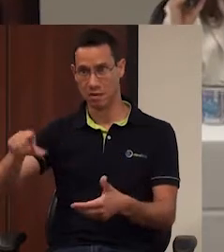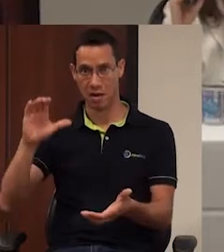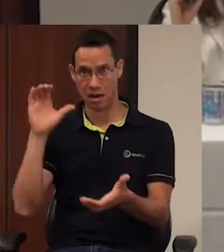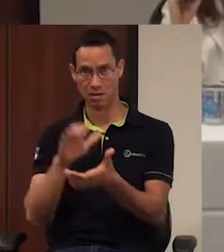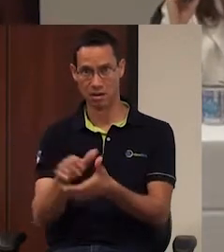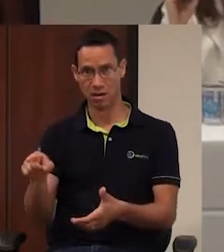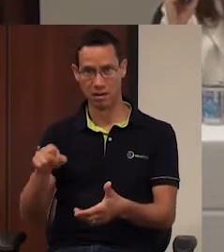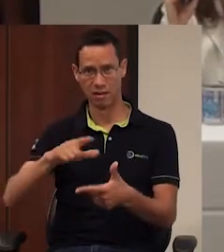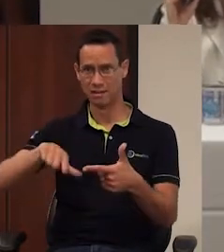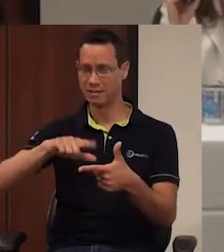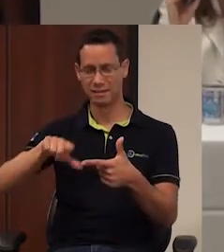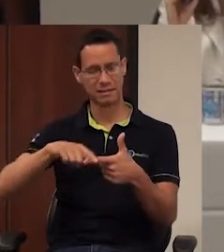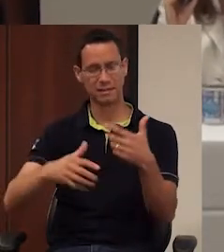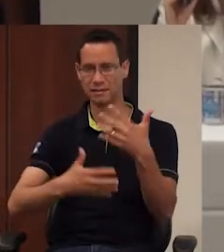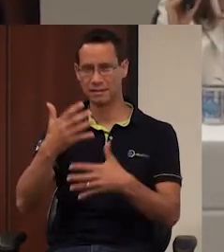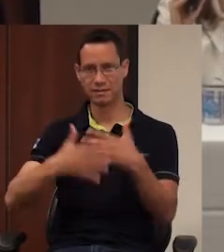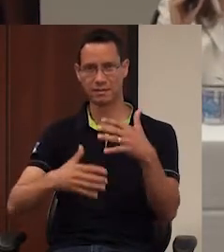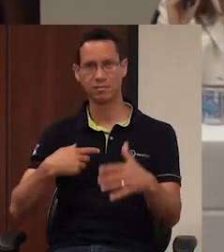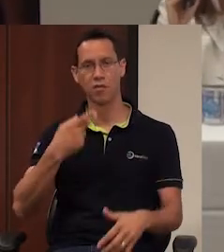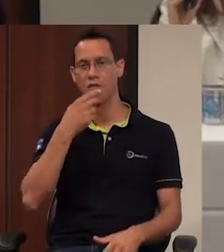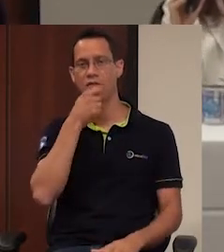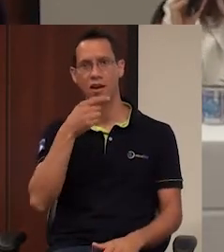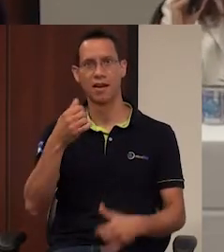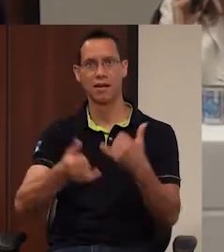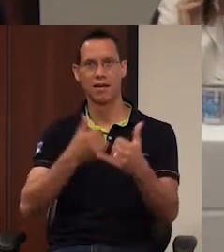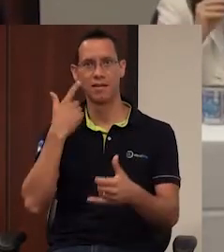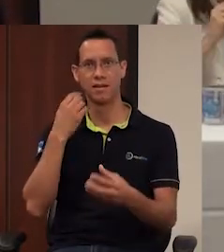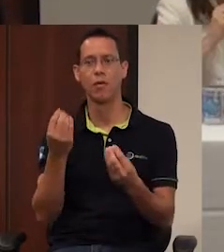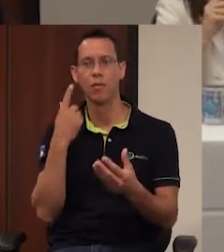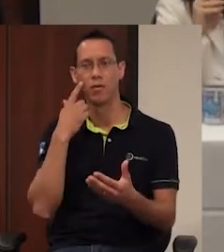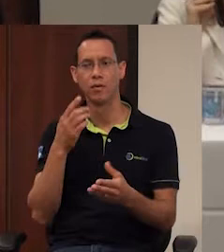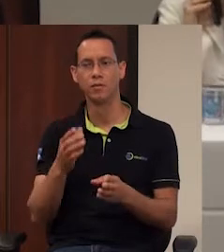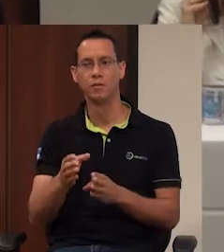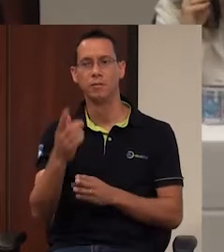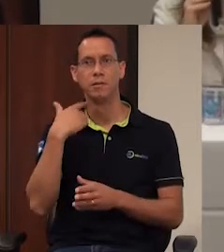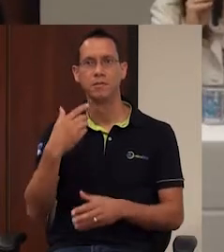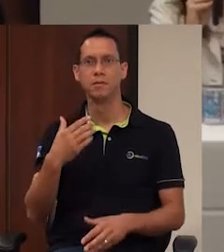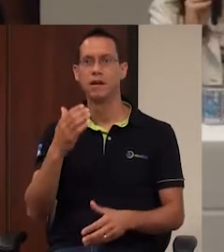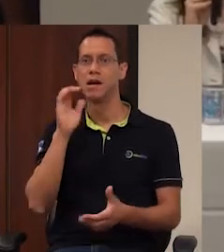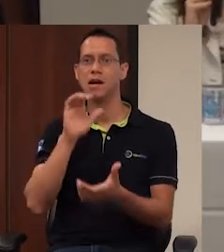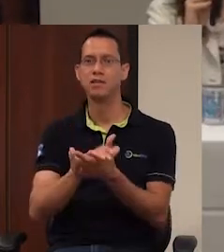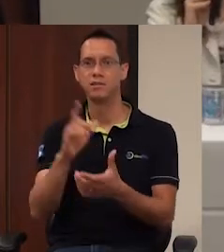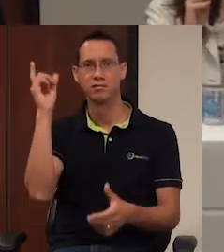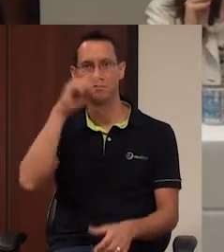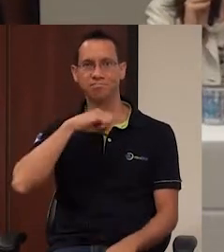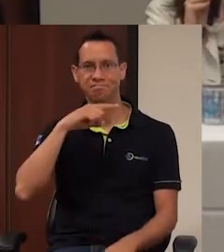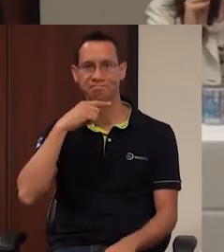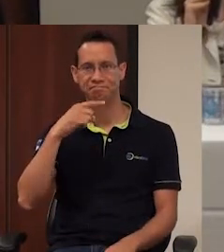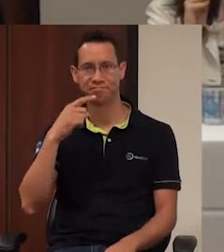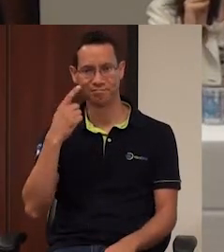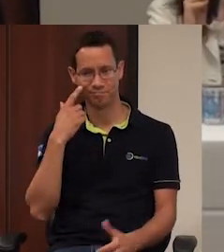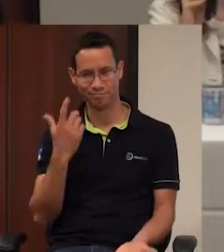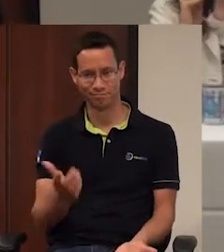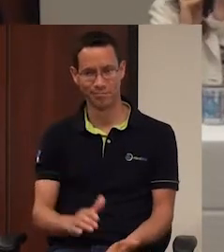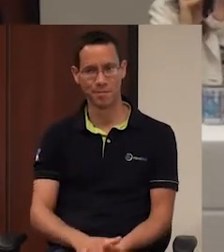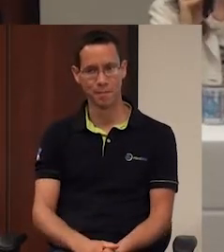falou muito do casamento, eu sempre brinco, né? Que é a coisa do discernimento para casar. É isso. Então, é um pouco desse elemento